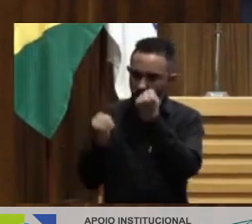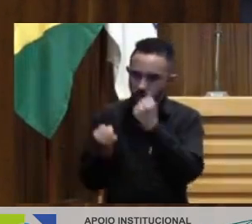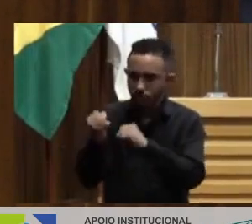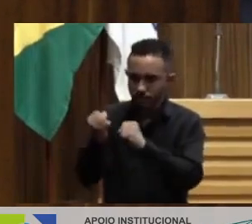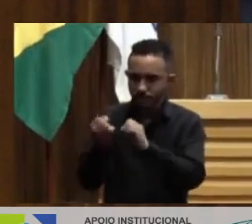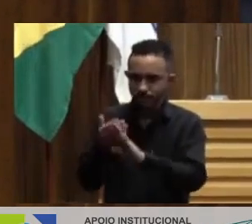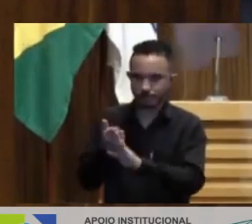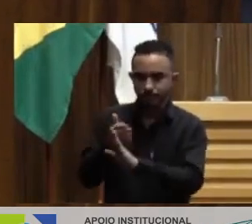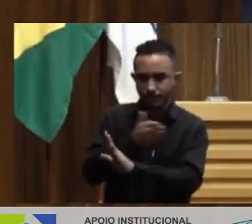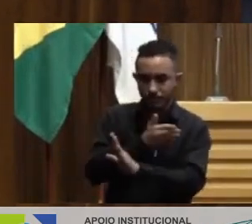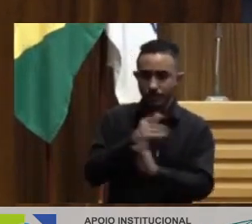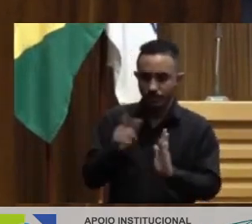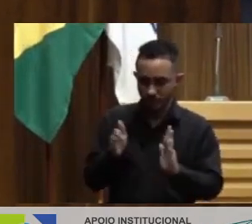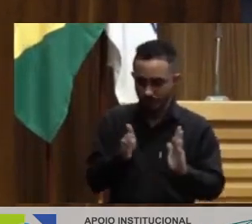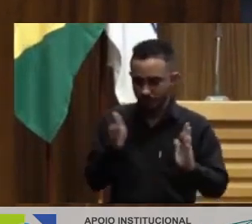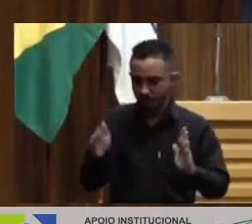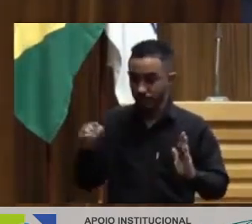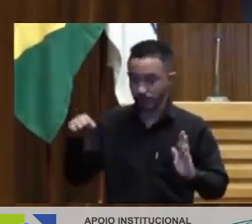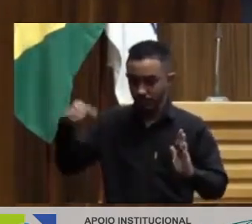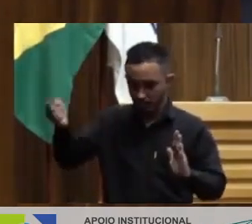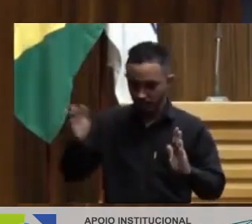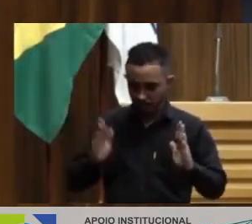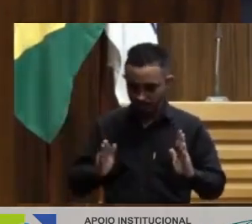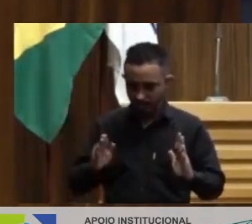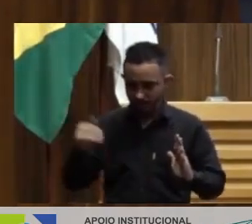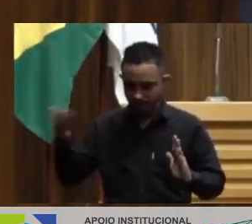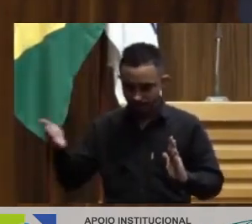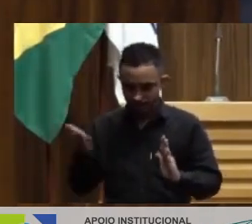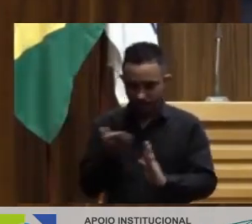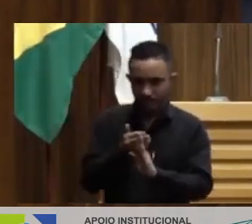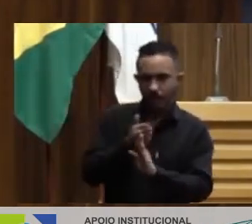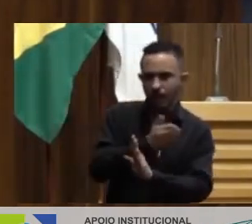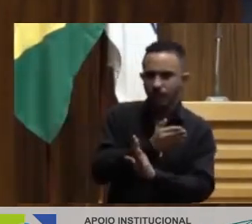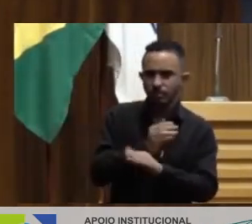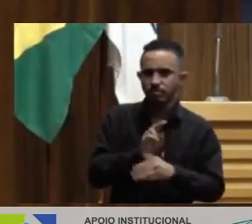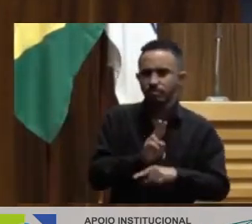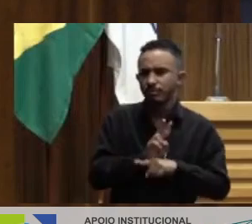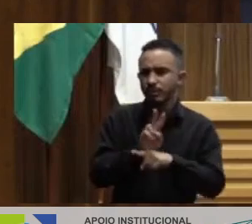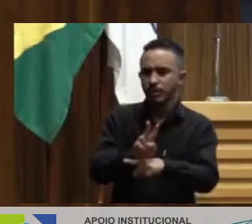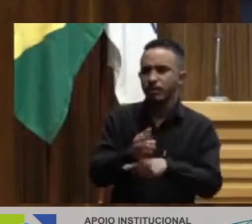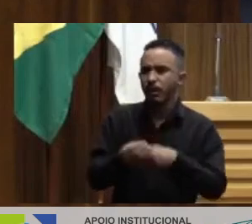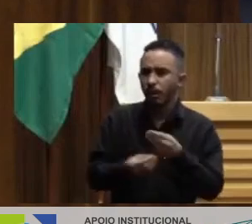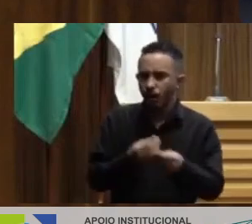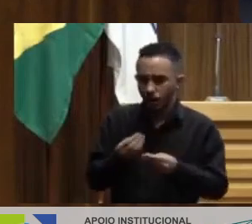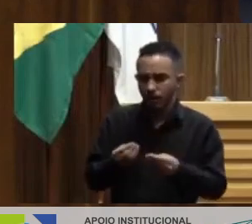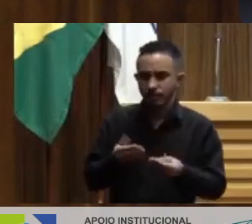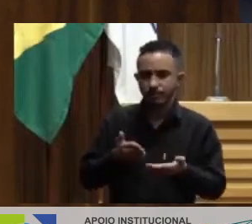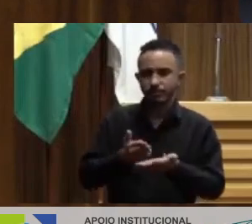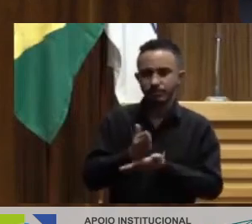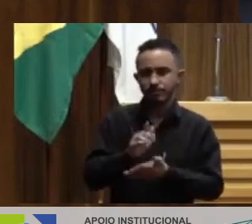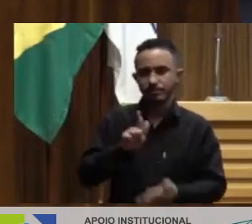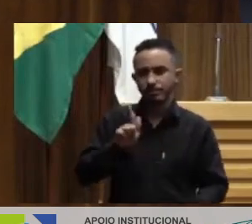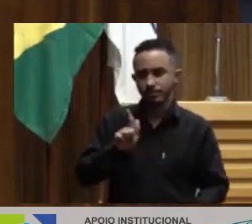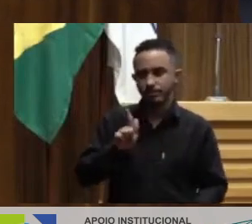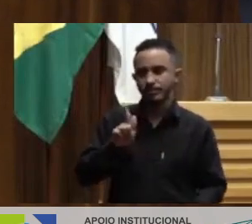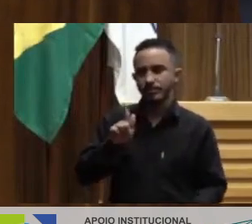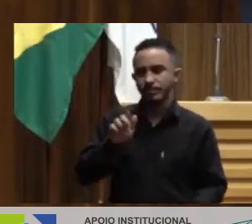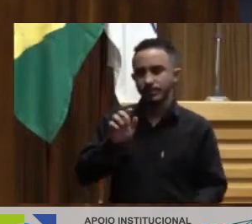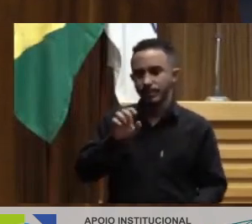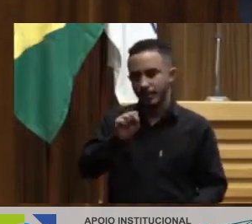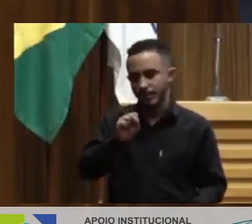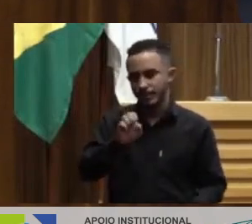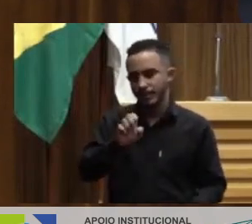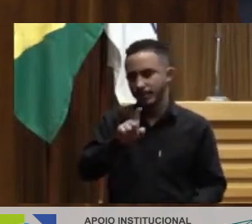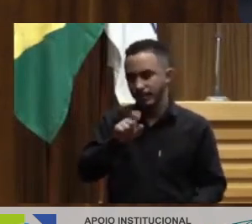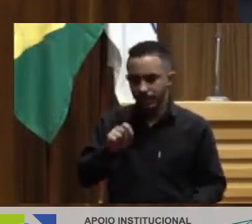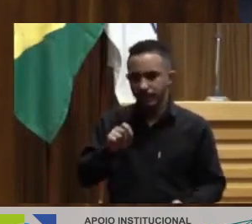tinha o pós-embarque, mas faltava o pré-embarque, o financiamento. Então, foi aprovado no GSEX na terça-feira